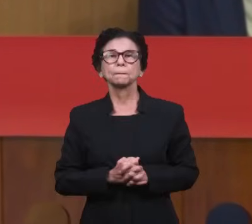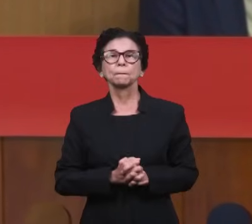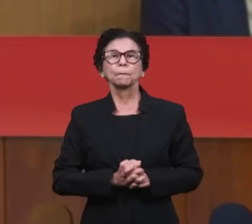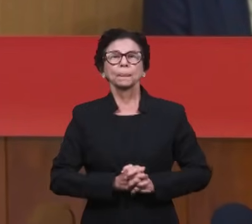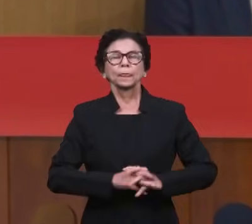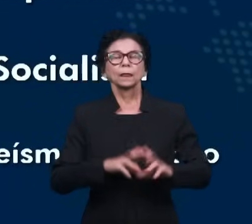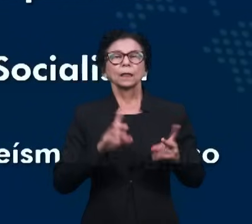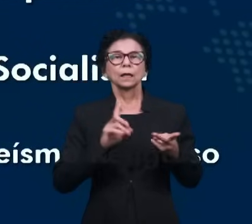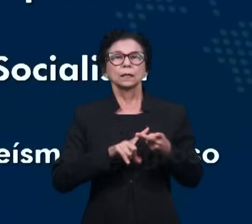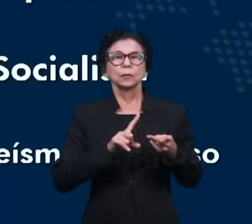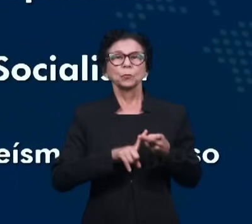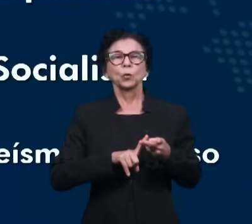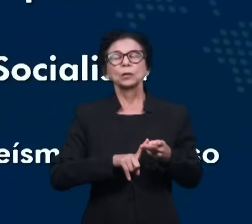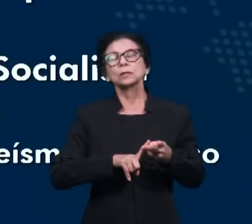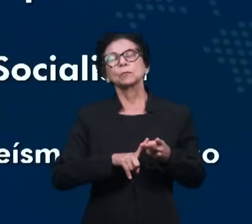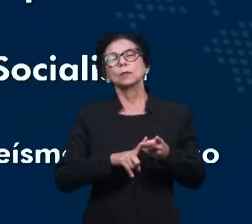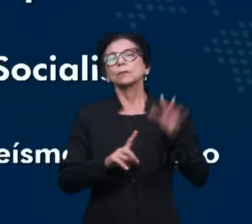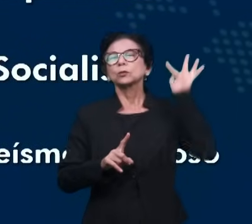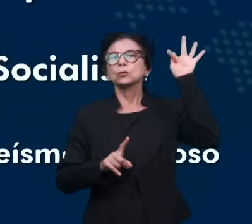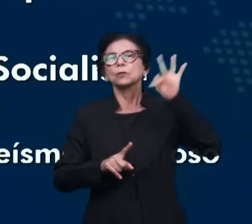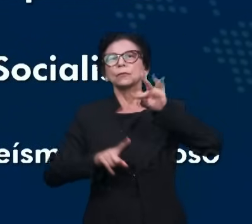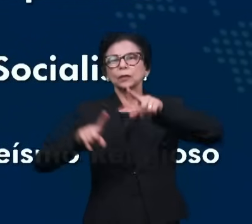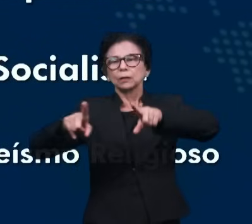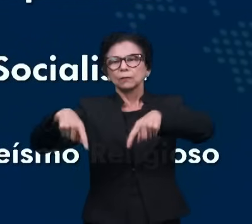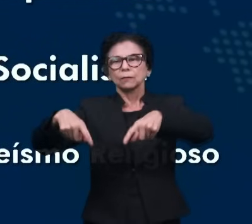feudal, depois